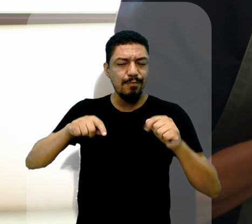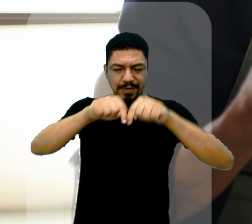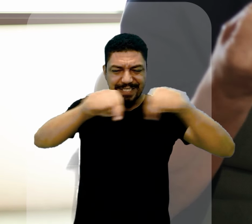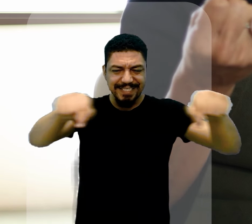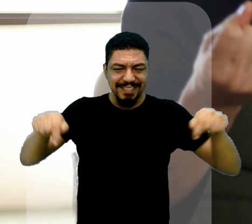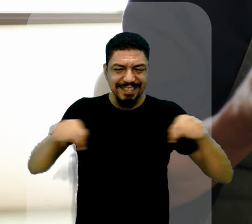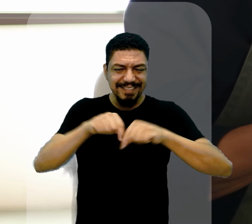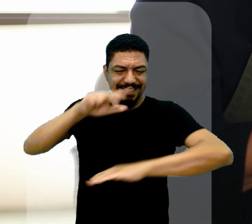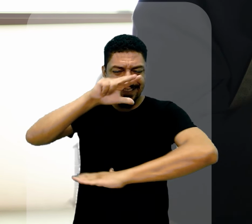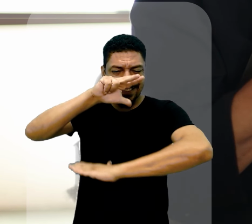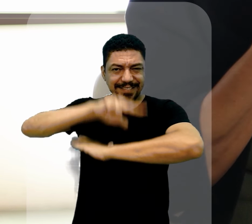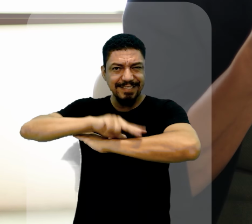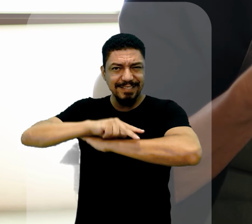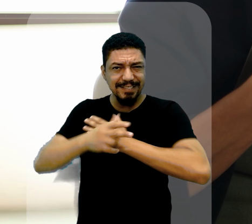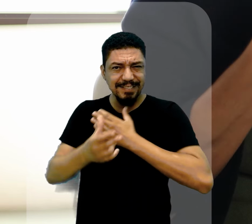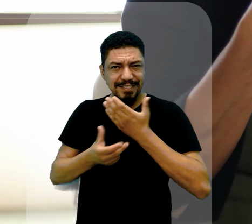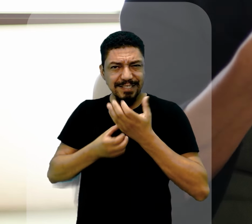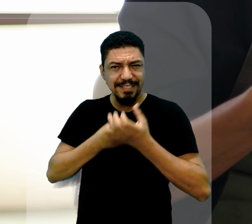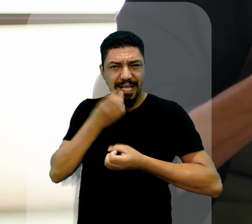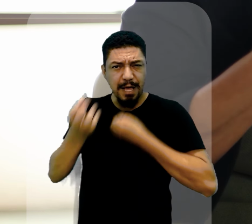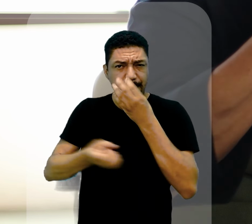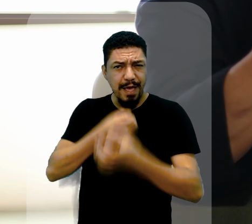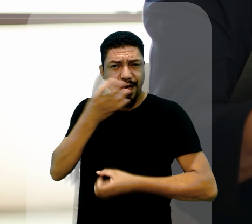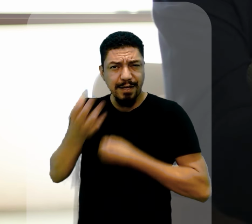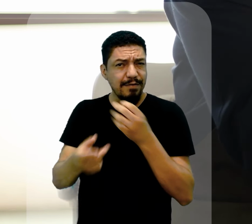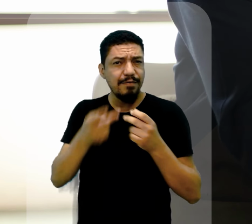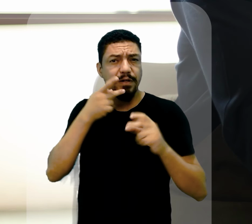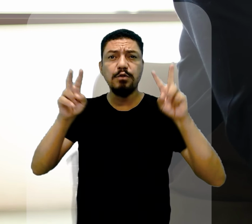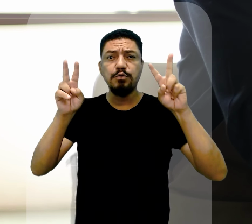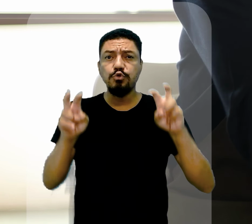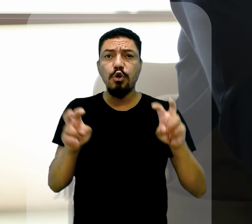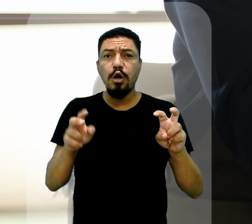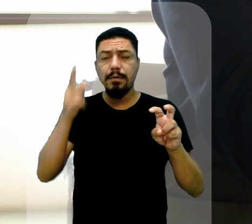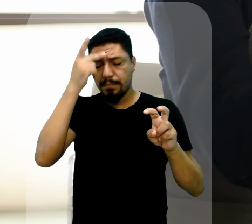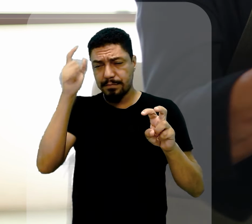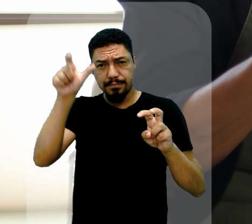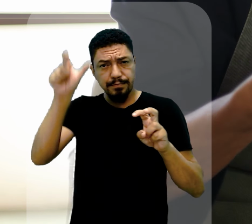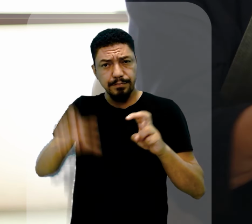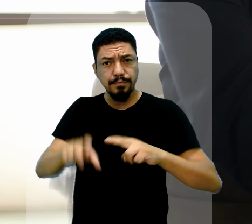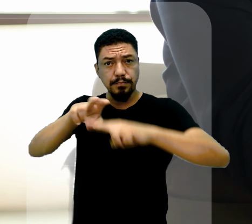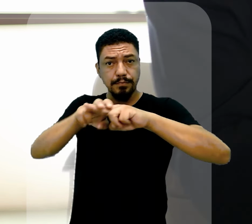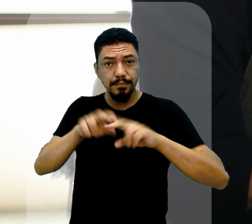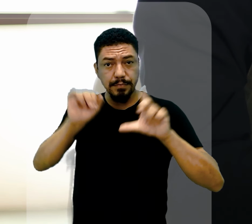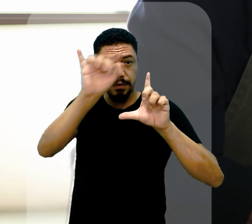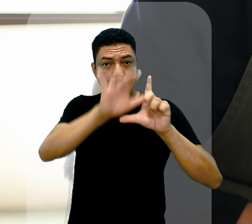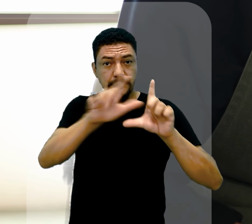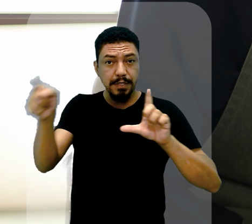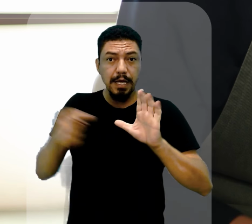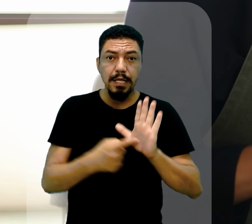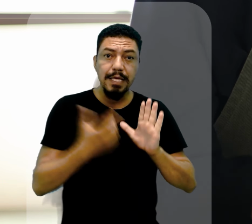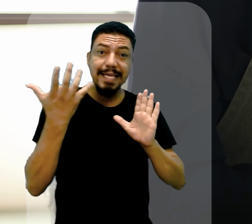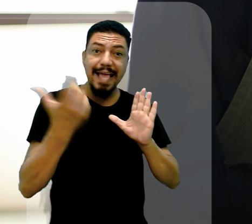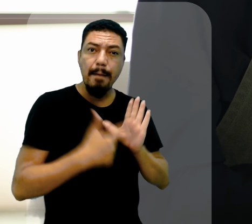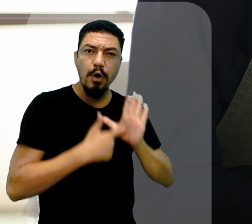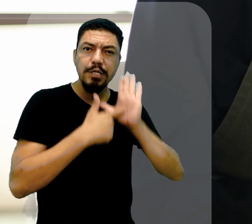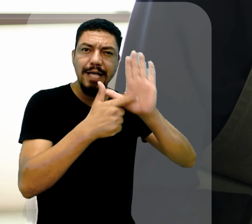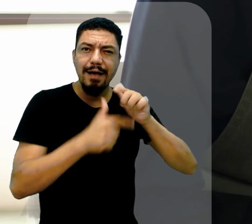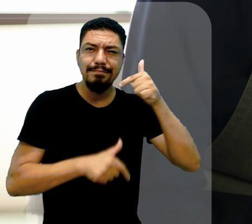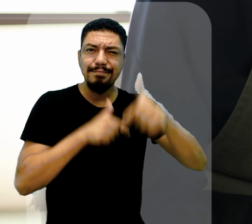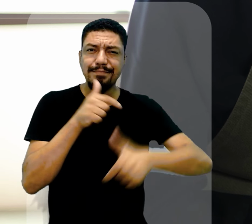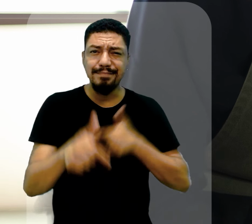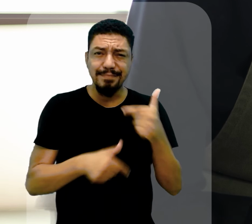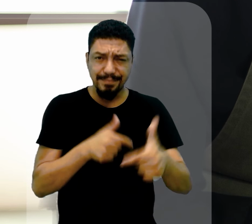que vai começar a falar de questões da pessoa através dessas imagens que a pessoa quer trabalhar.